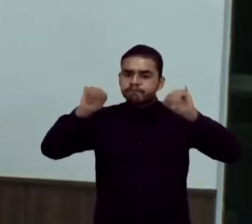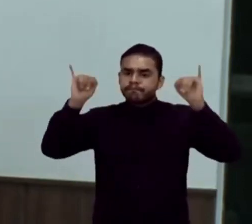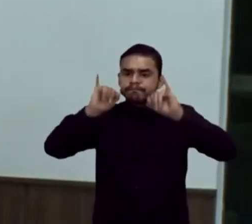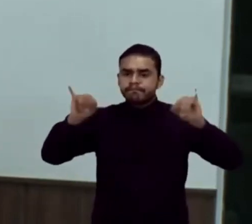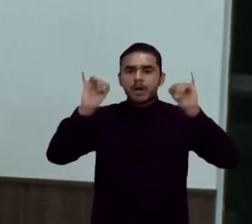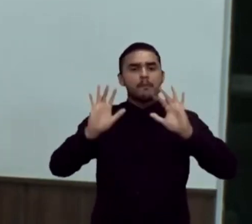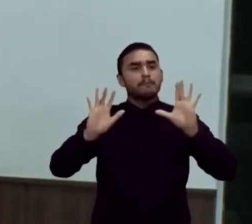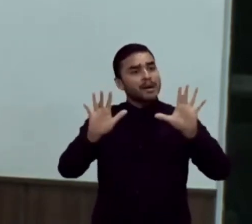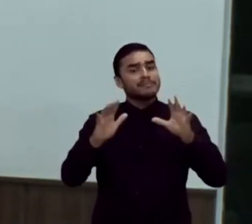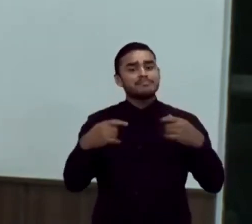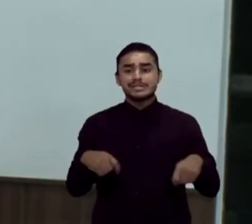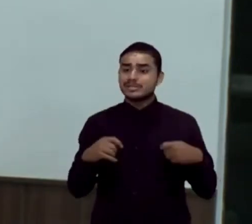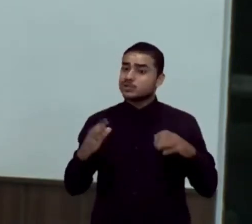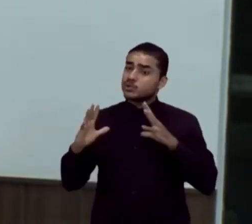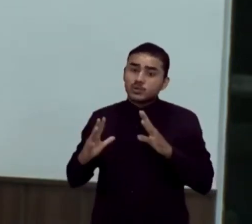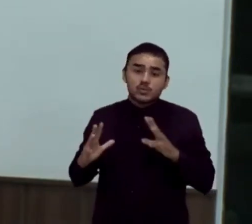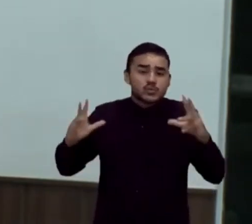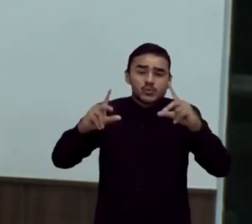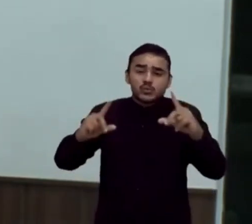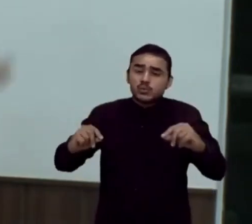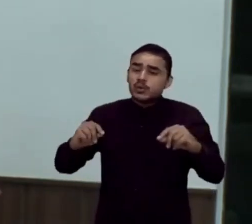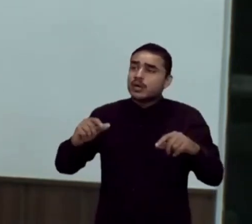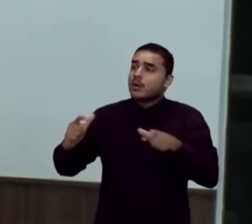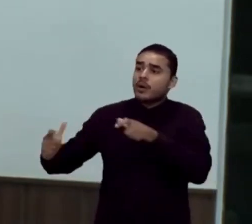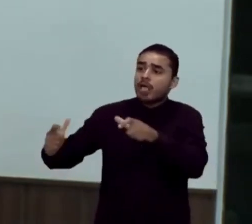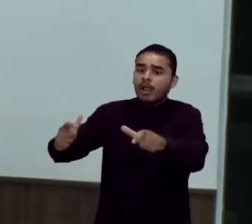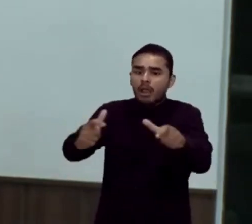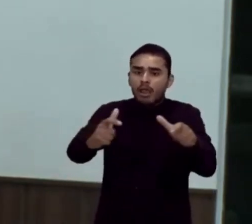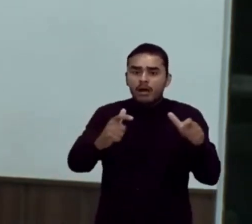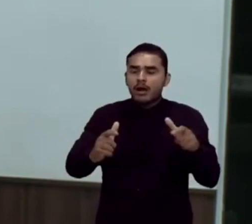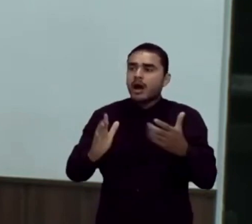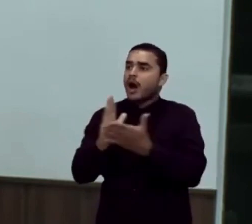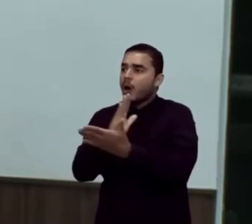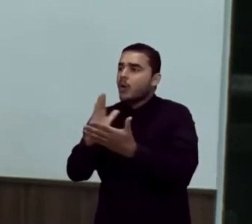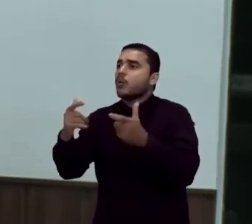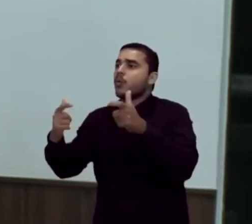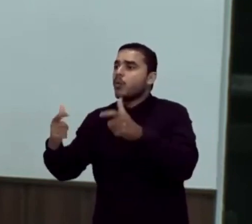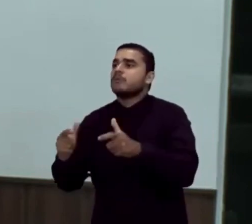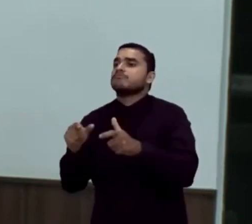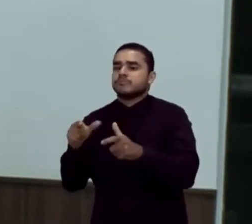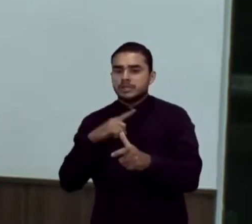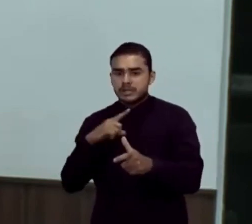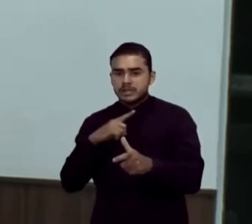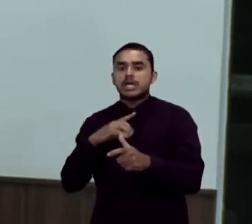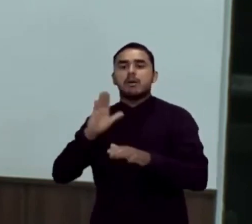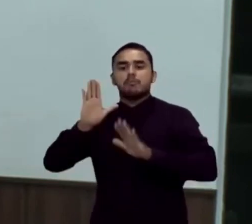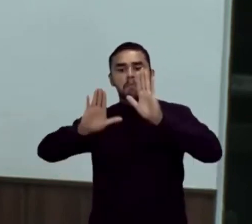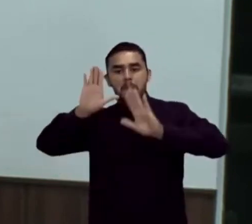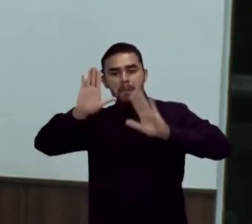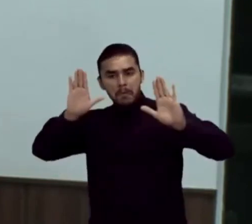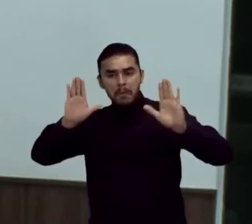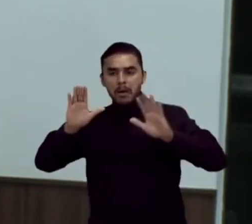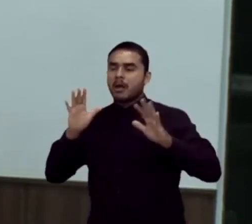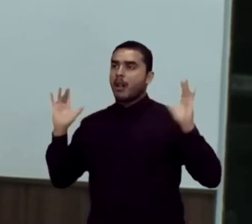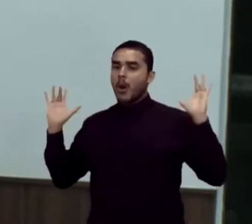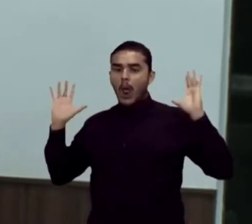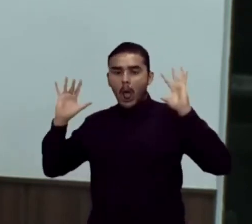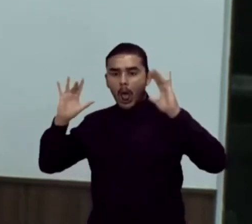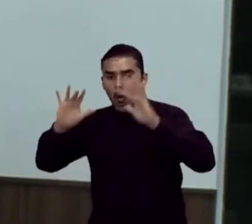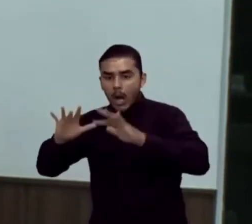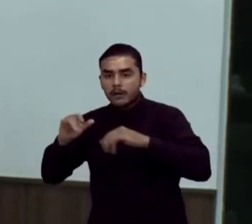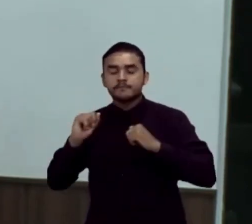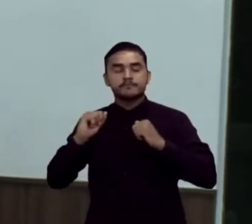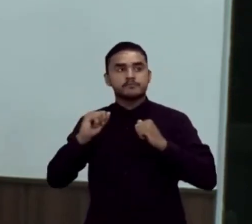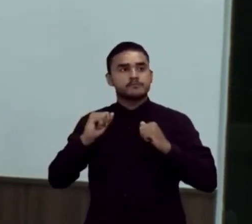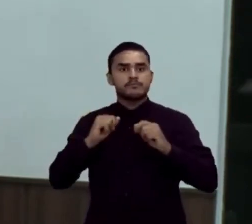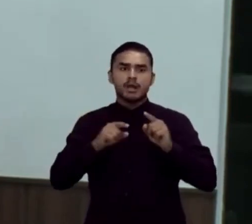da cidade. Não dá para alguns estarem lotados enquanto outros estão vazios. É importante lembrar também que